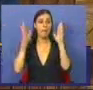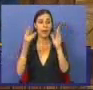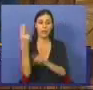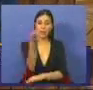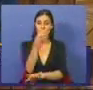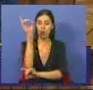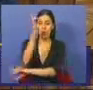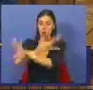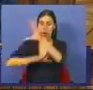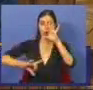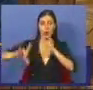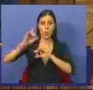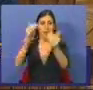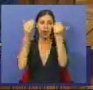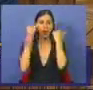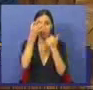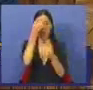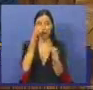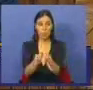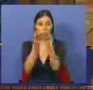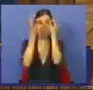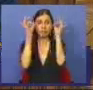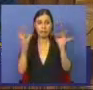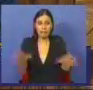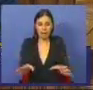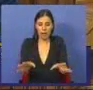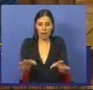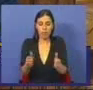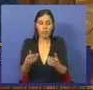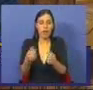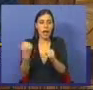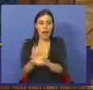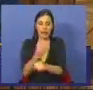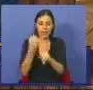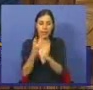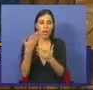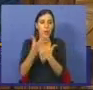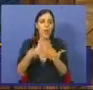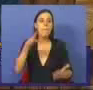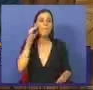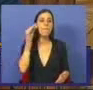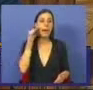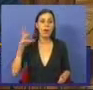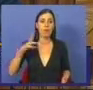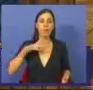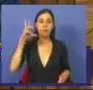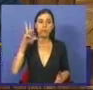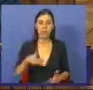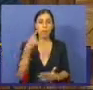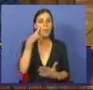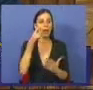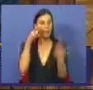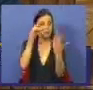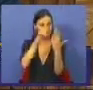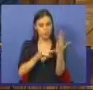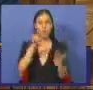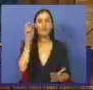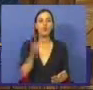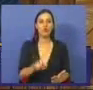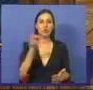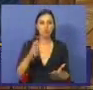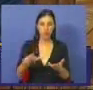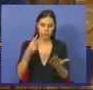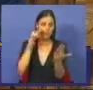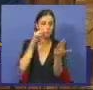e se vemos o indicador coincidente da atividade económica do Banco de Portugal, verificamos que em junho nos